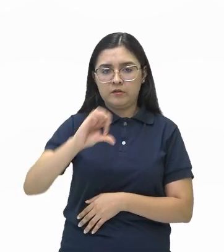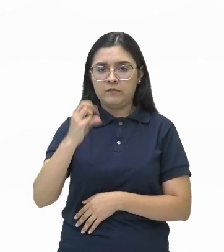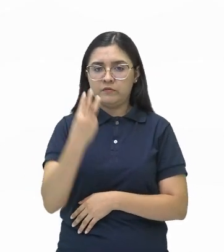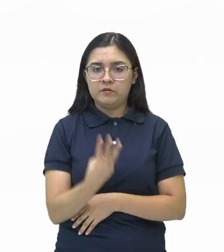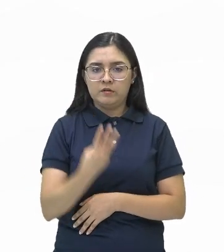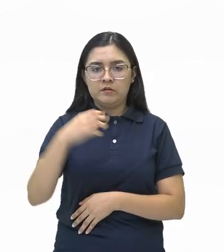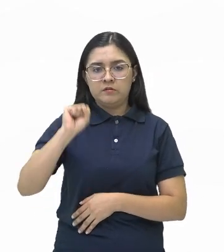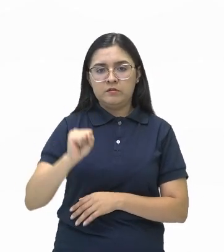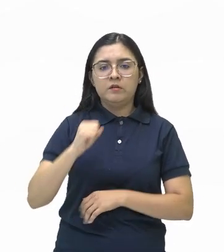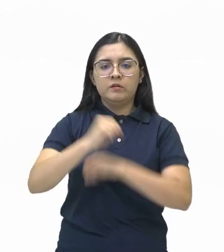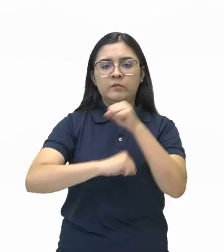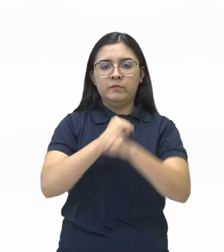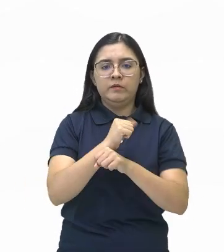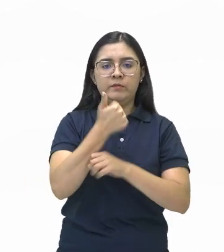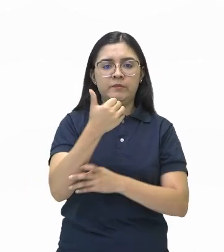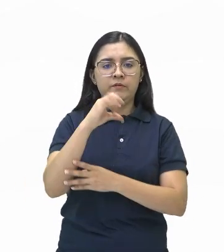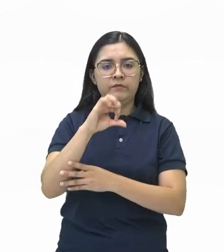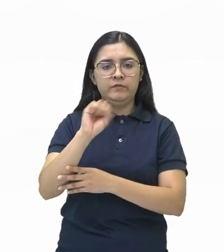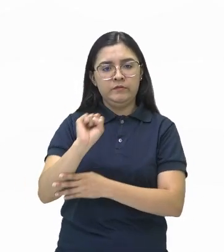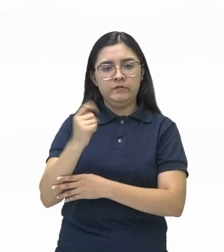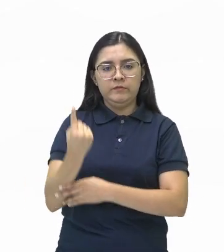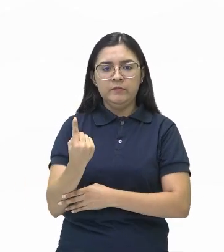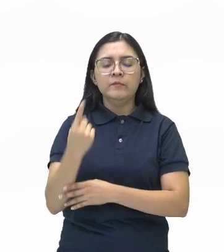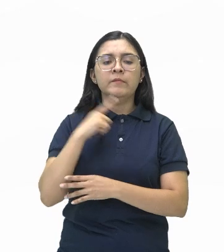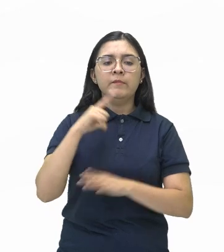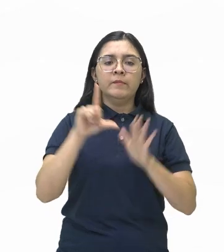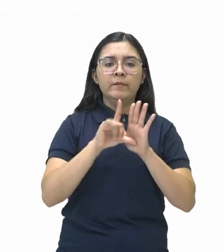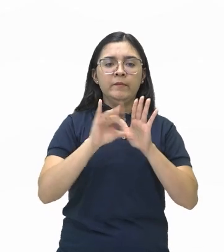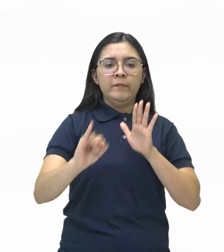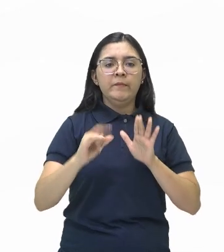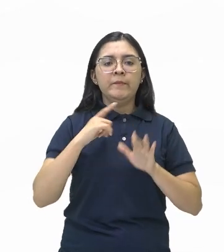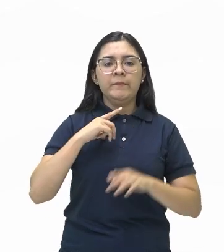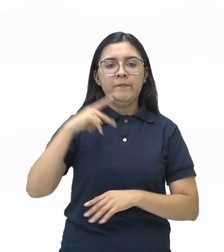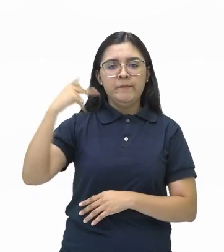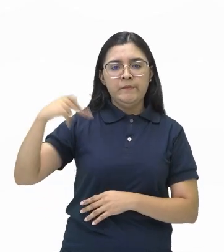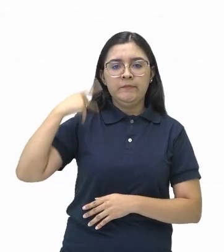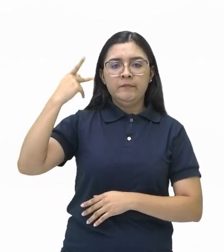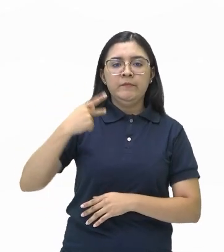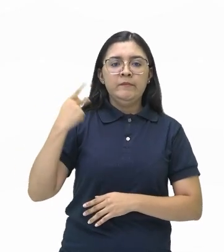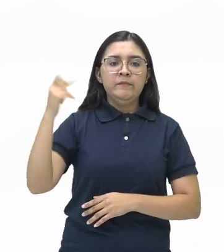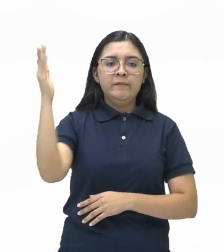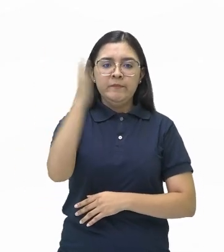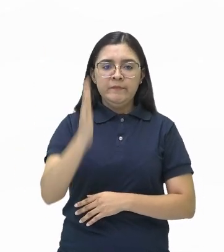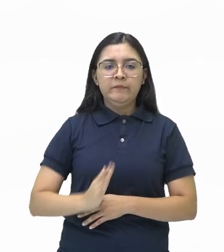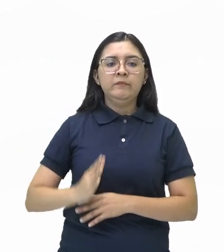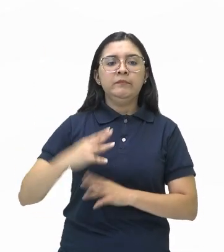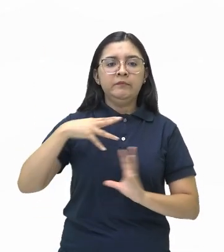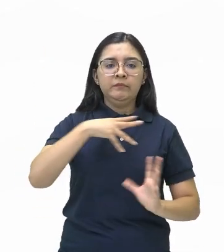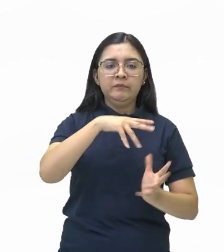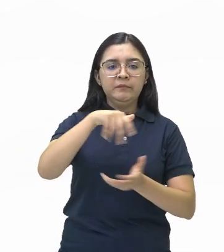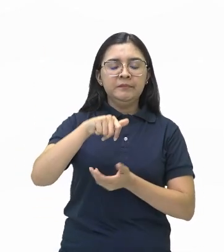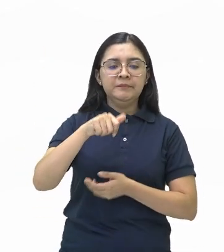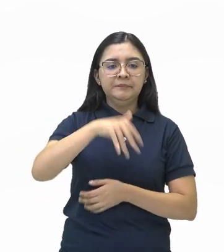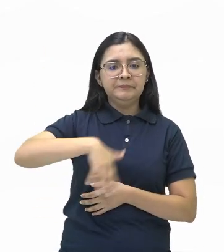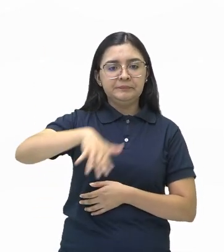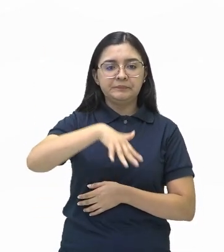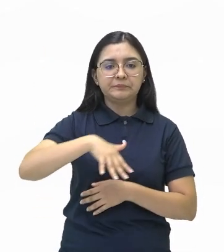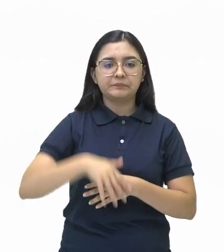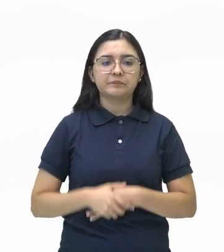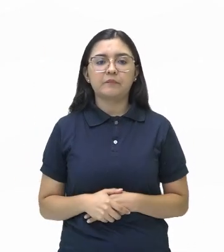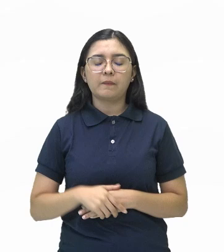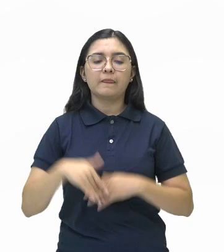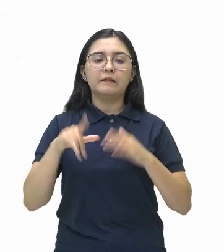6938, de 1981. É uma lei chamada Lei da Política Nacional de Meio